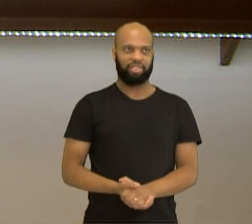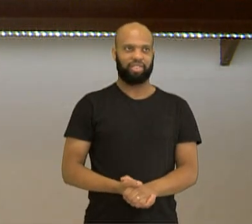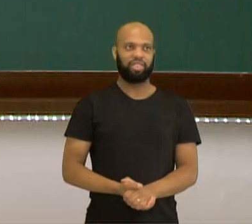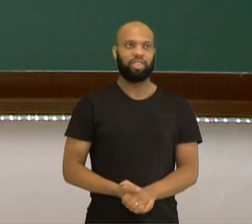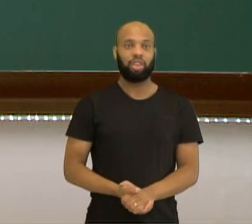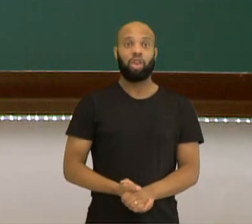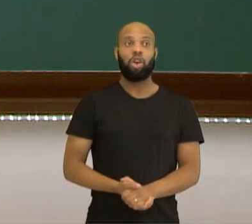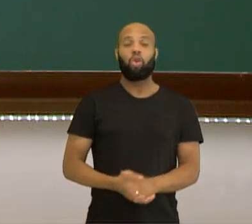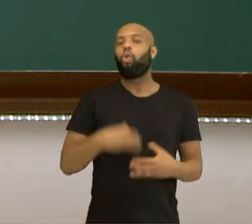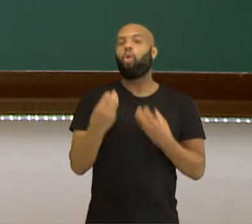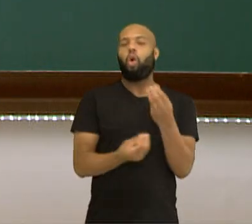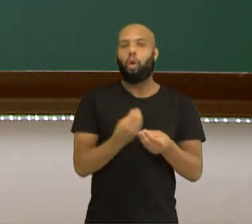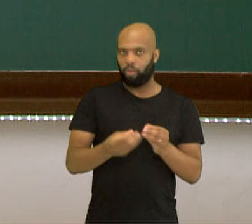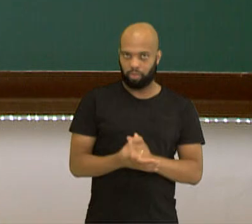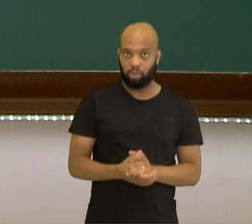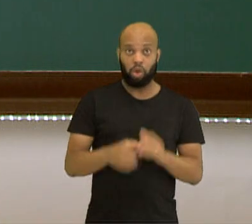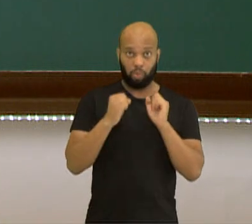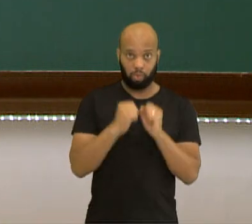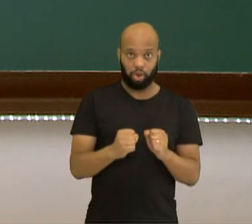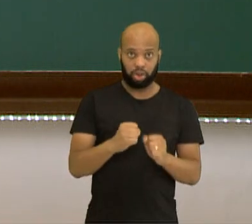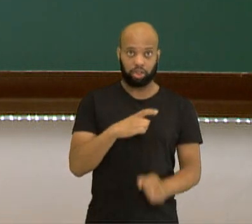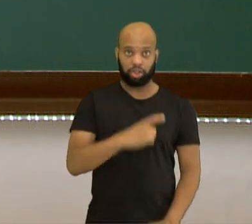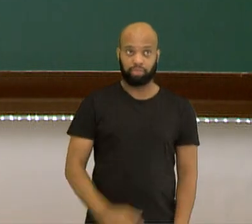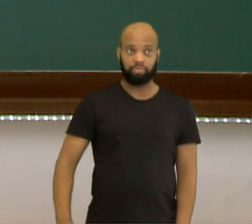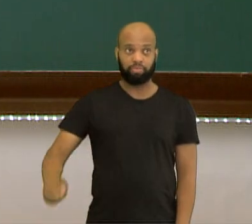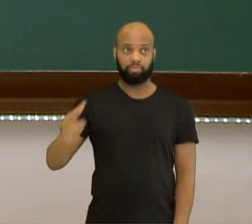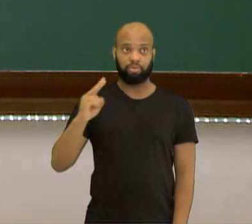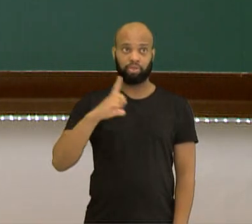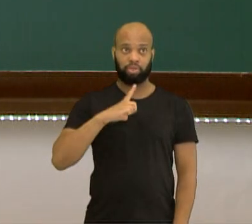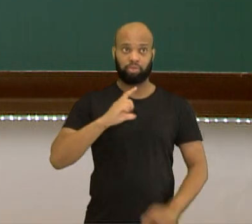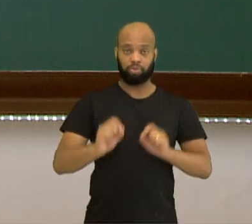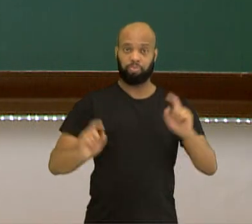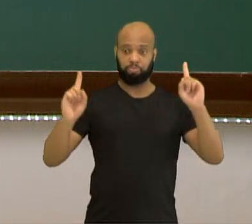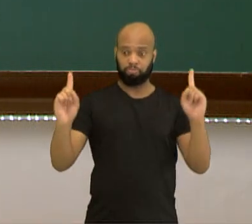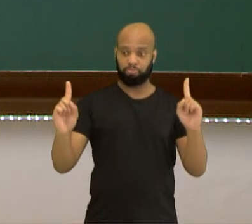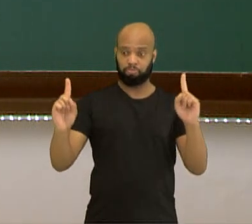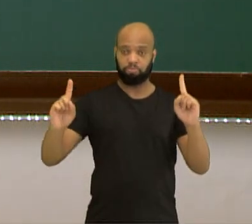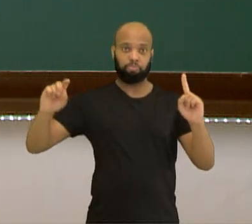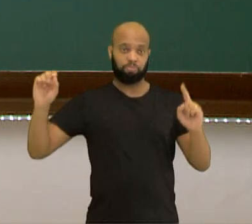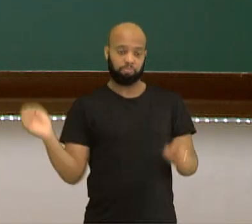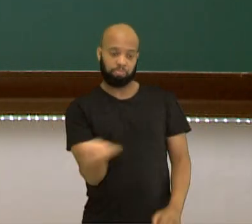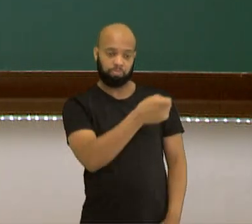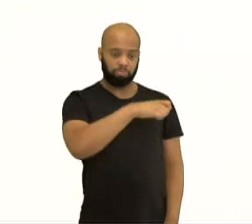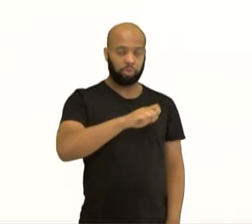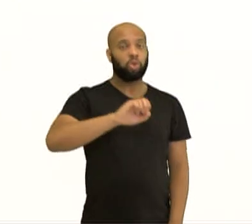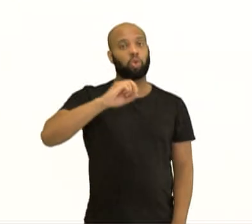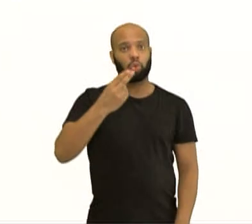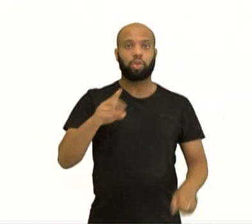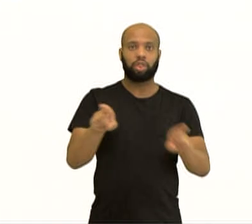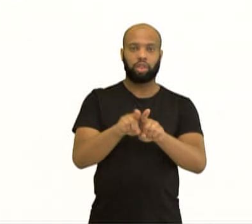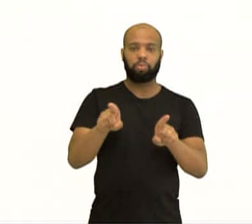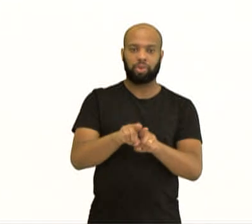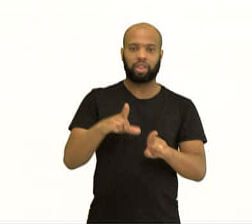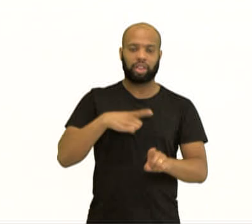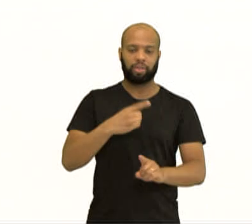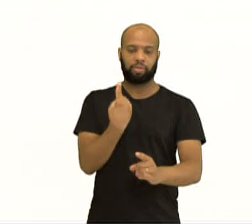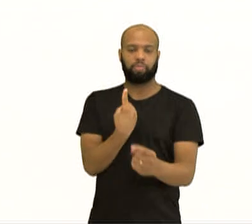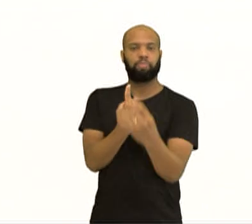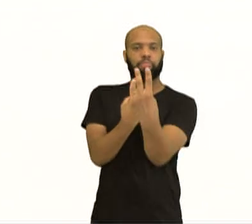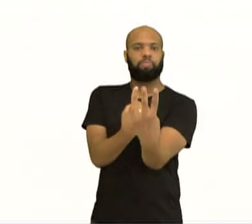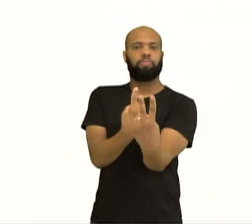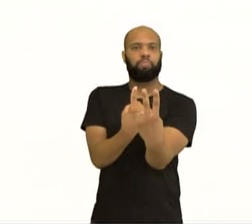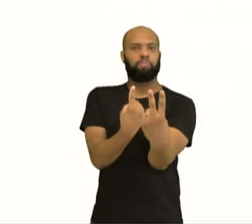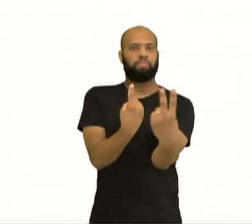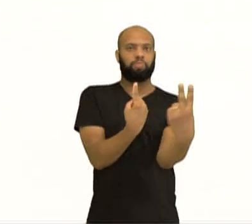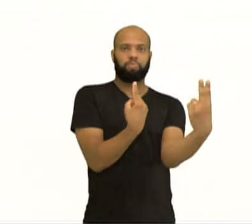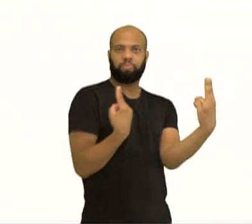Ele pode ser praticado em dupla e trio, né? Em dupla ali, como vocês estão vendo na figura, e